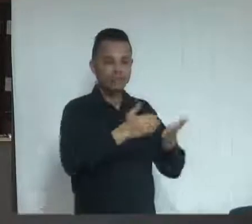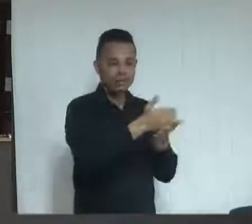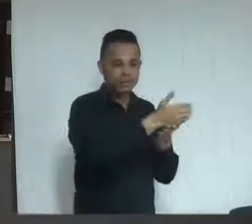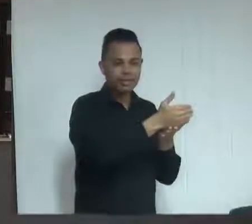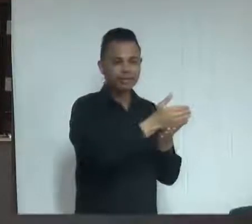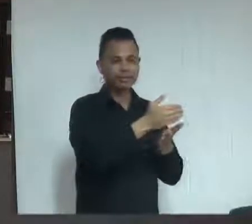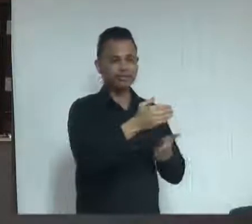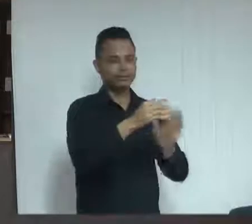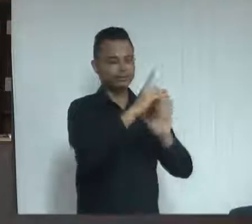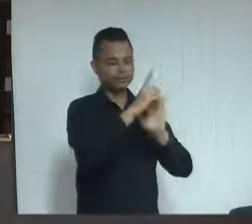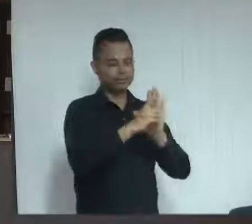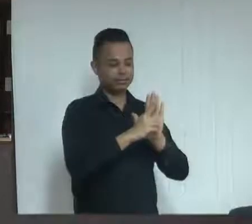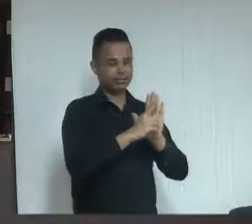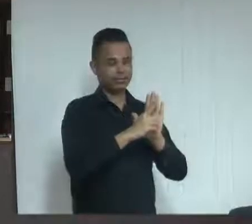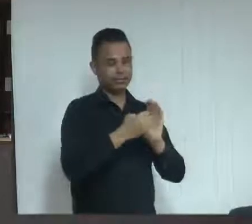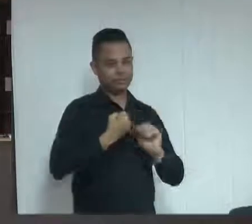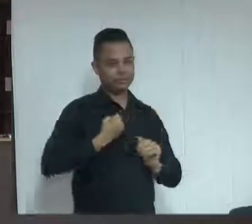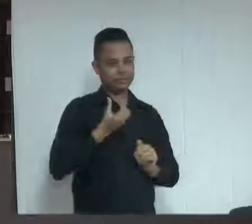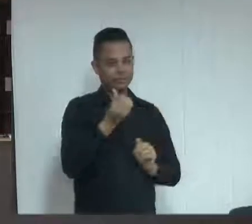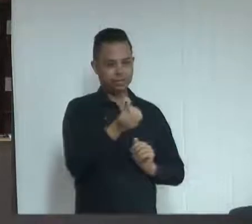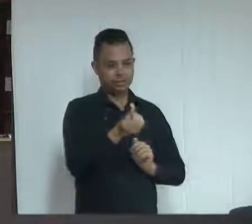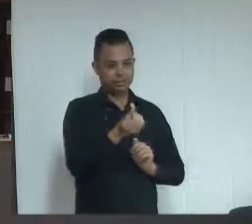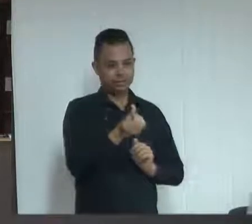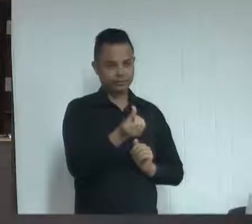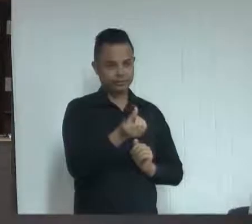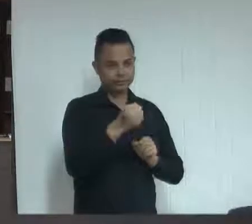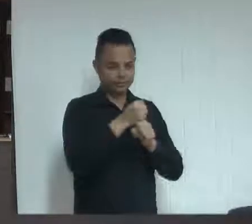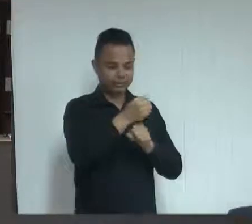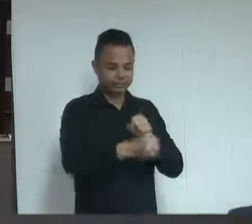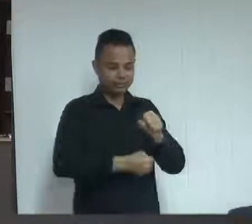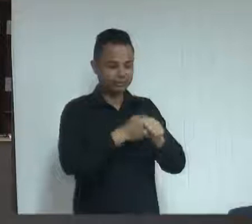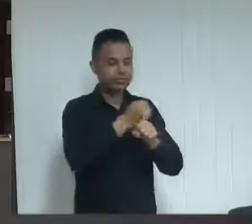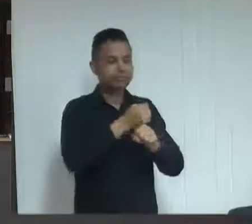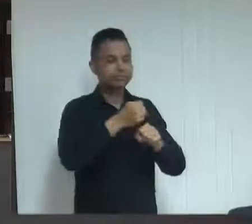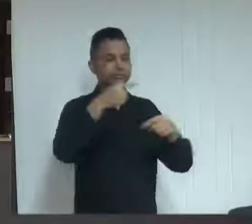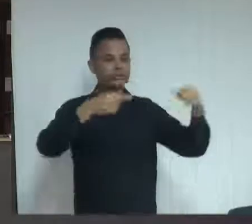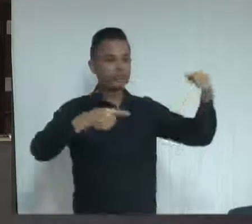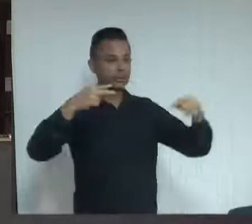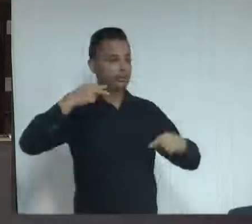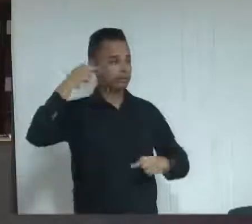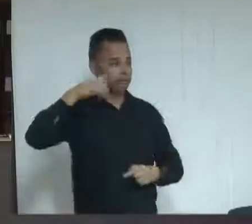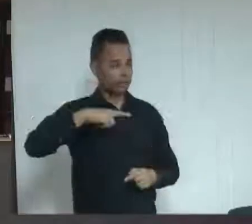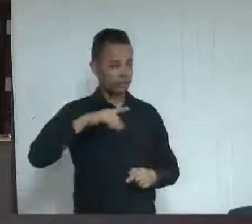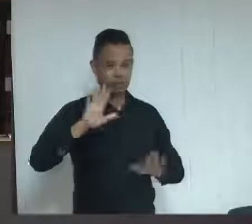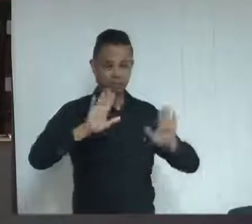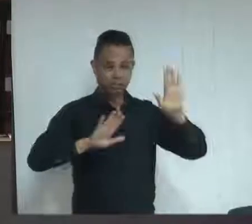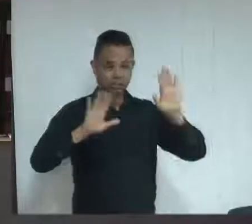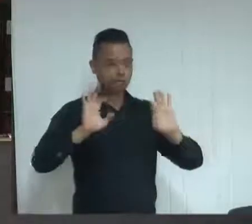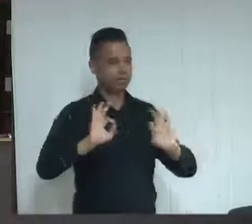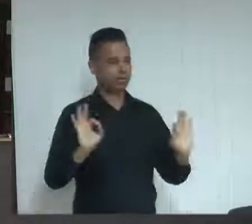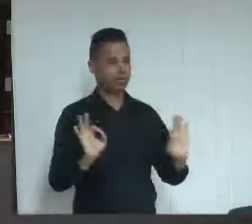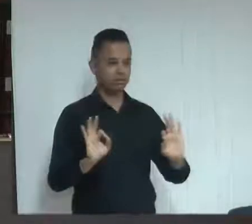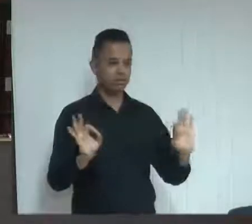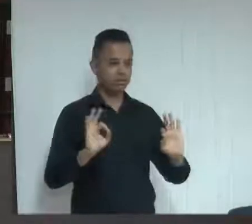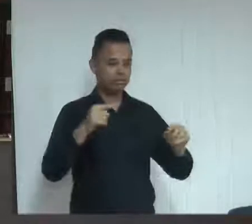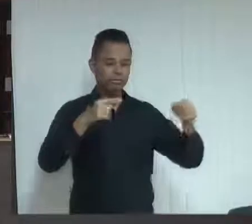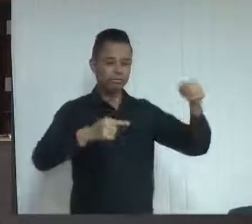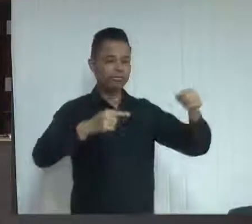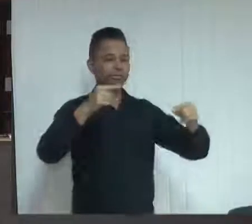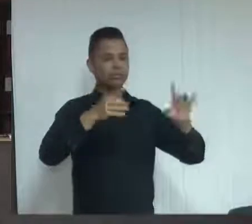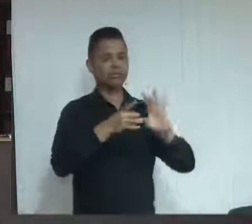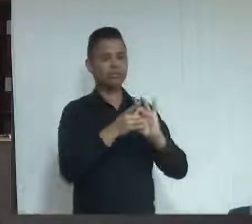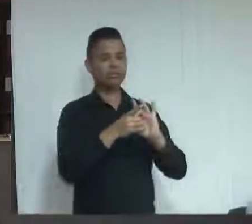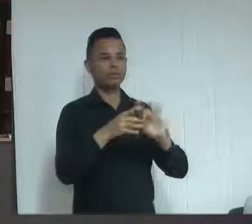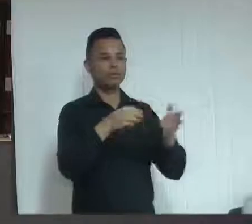Legislativo número 6 de 2018. Algum vereador querendo discutir? Nenhum vereador querendo discutir o projeto, está aberto